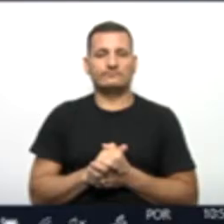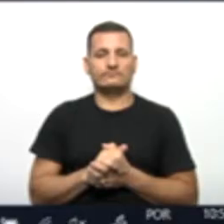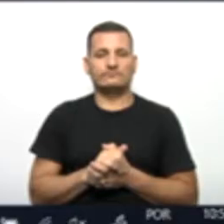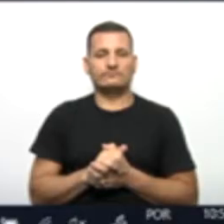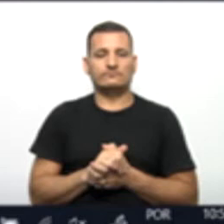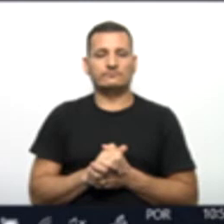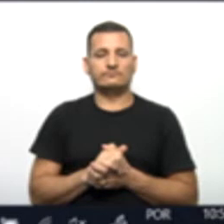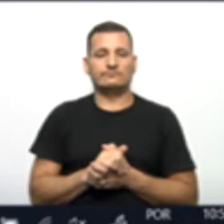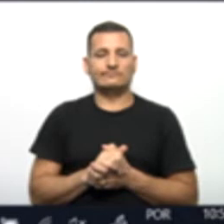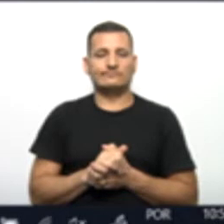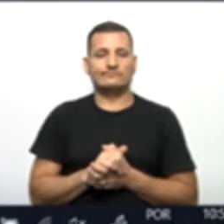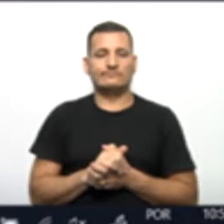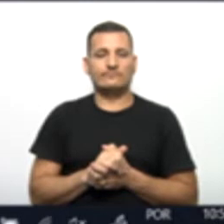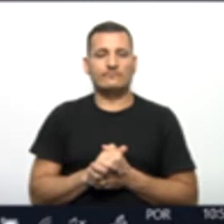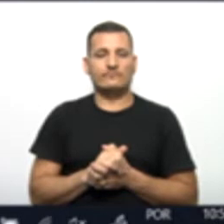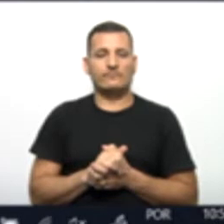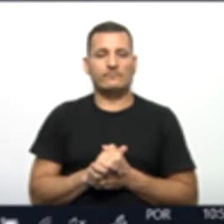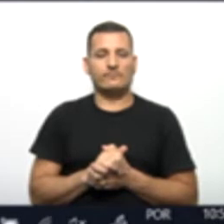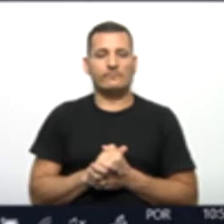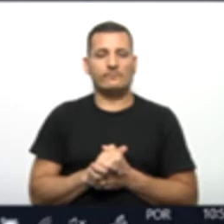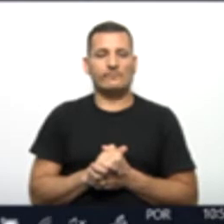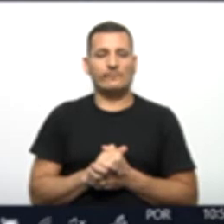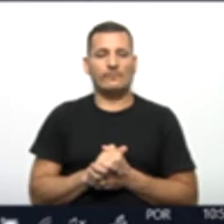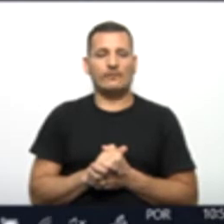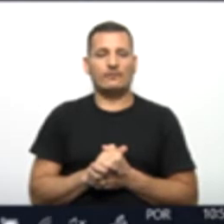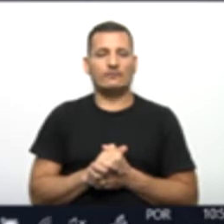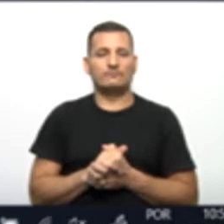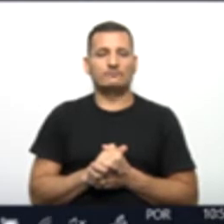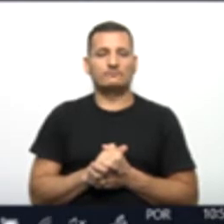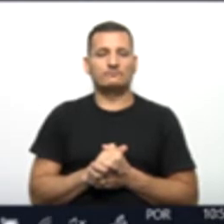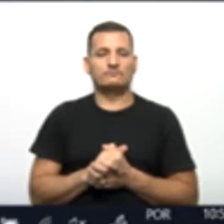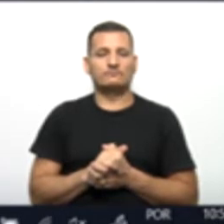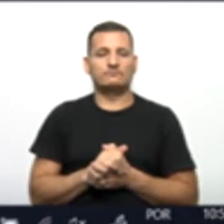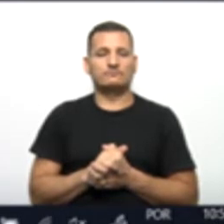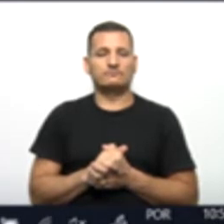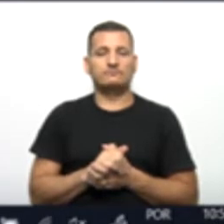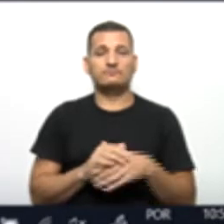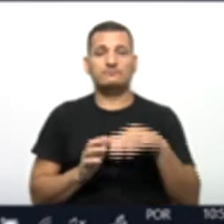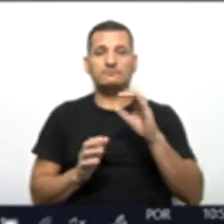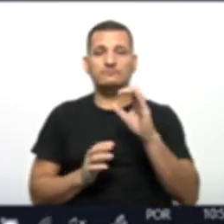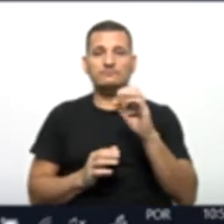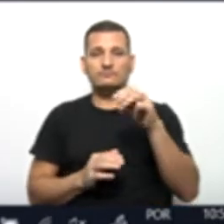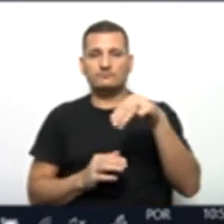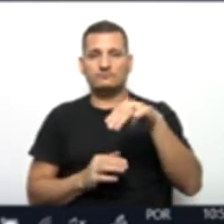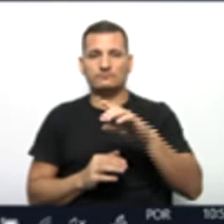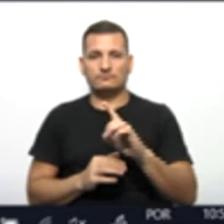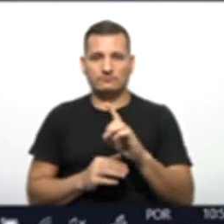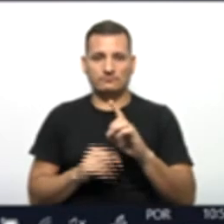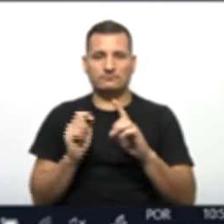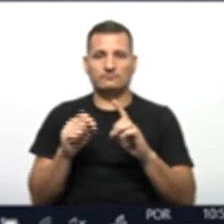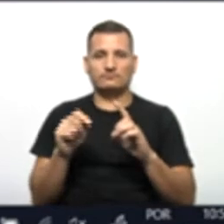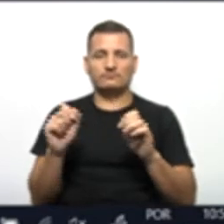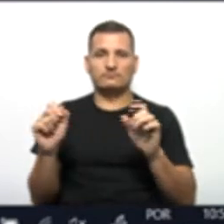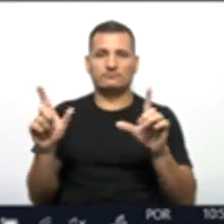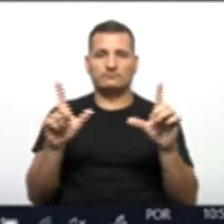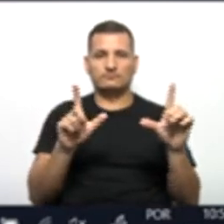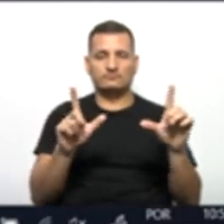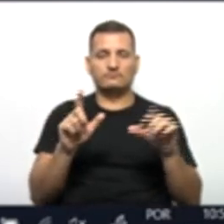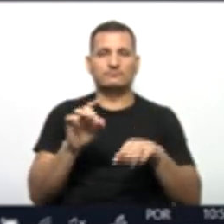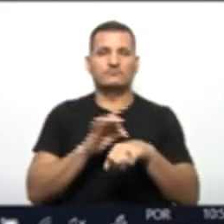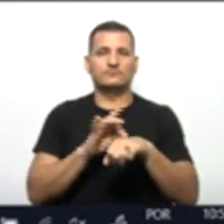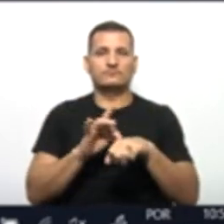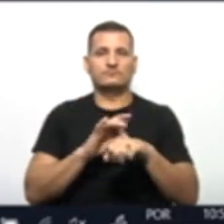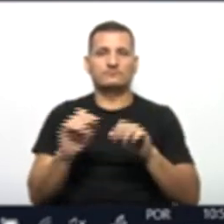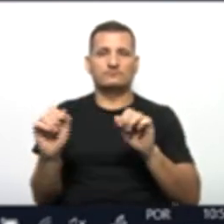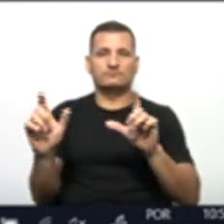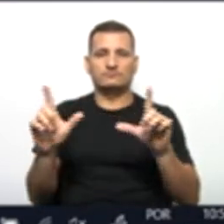vou fechar e vou abrir de novo então vou utilizar sempre cmd que abre o nosso próprio de comando então